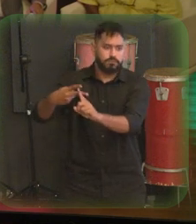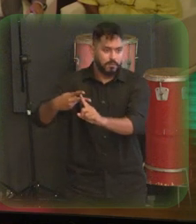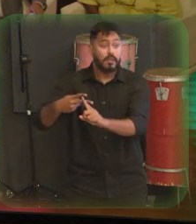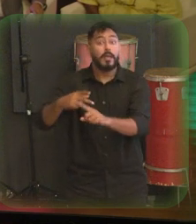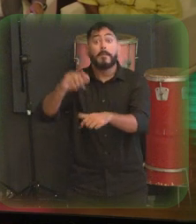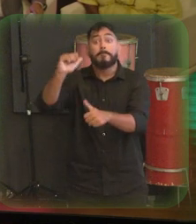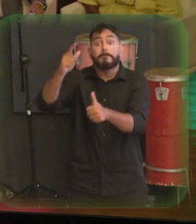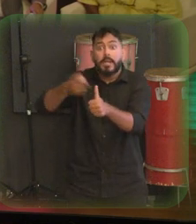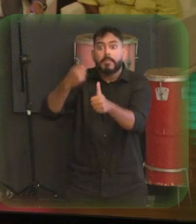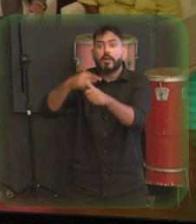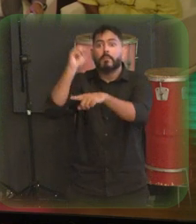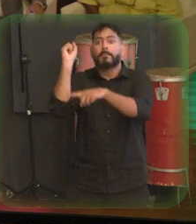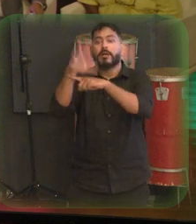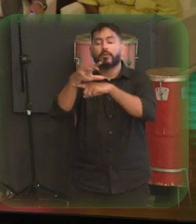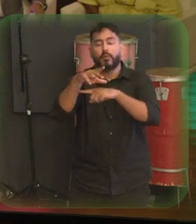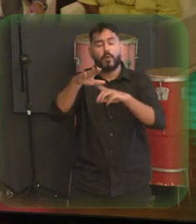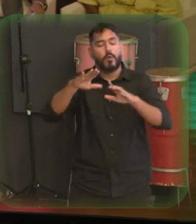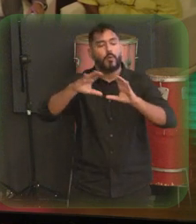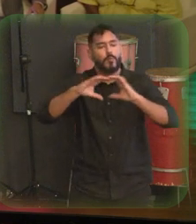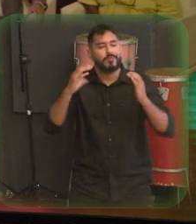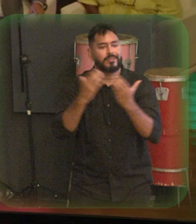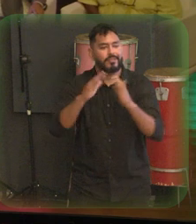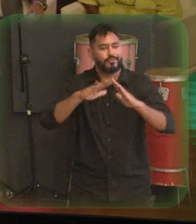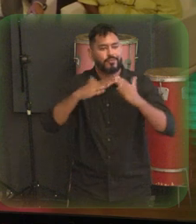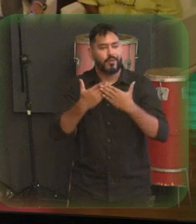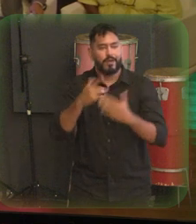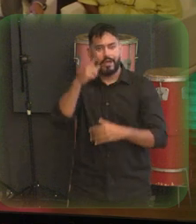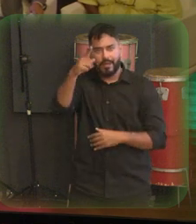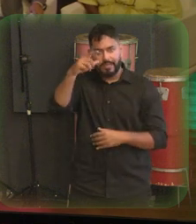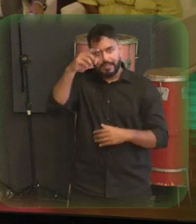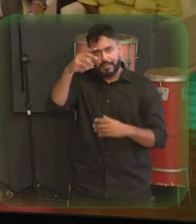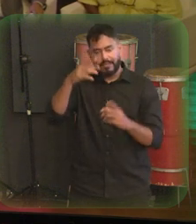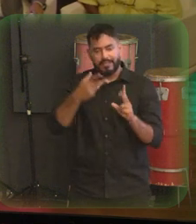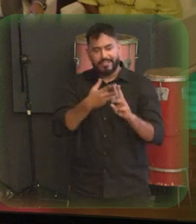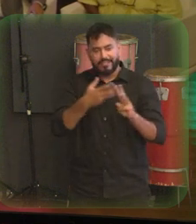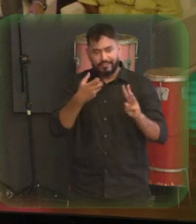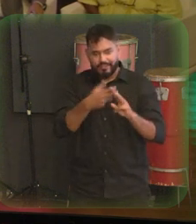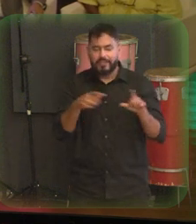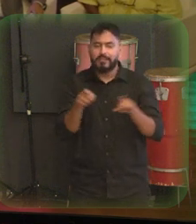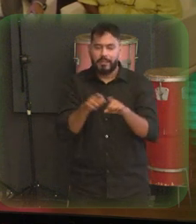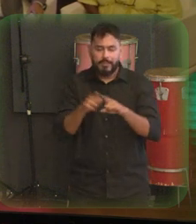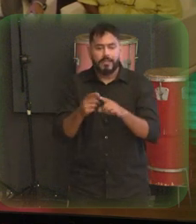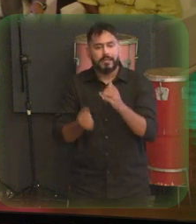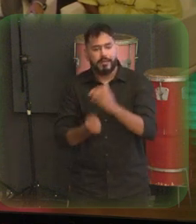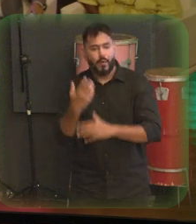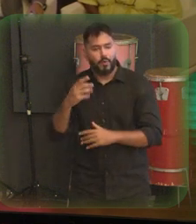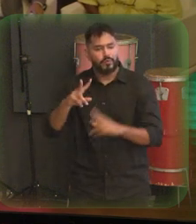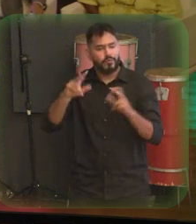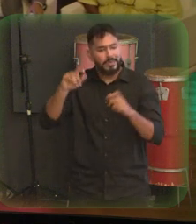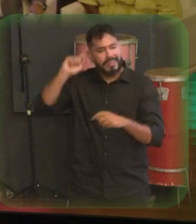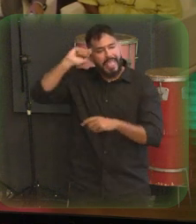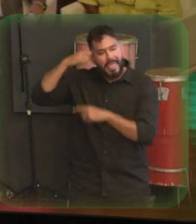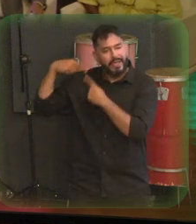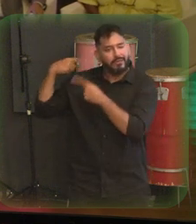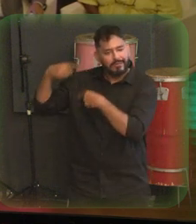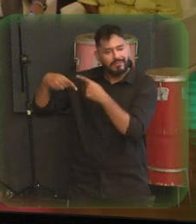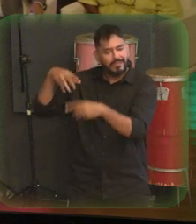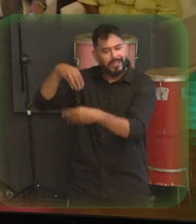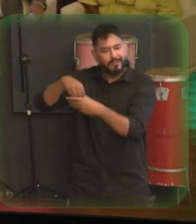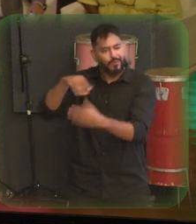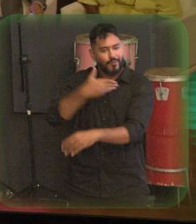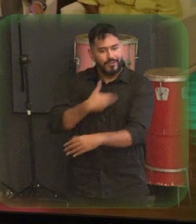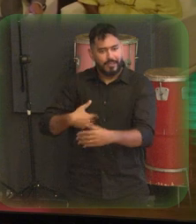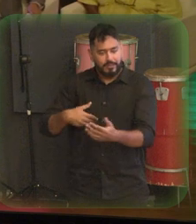indígena. A gente criou uma coordenação quilombola também dentro do governo de Pernambuco. Nós vamos começar por essas escolas. Nós